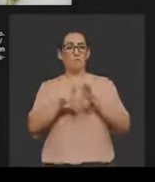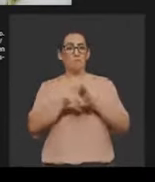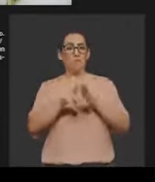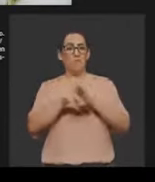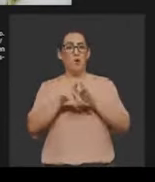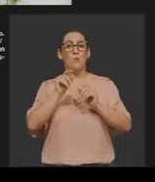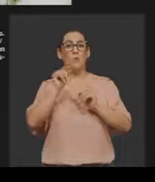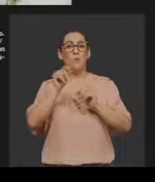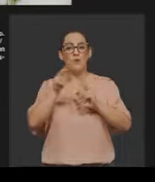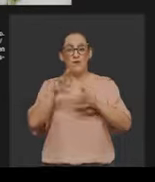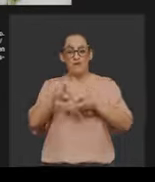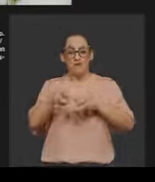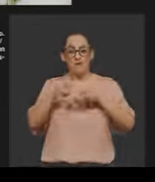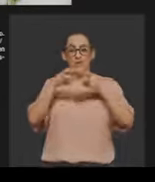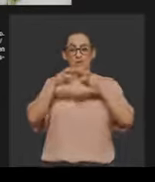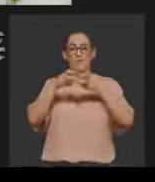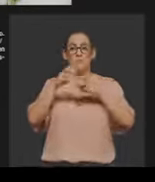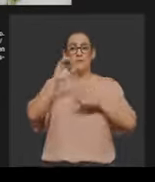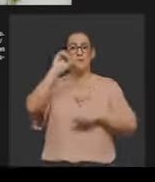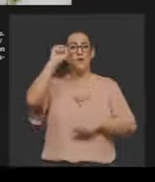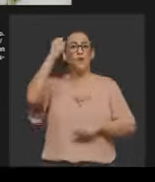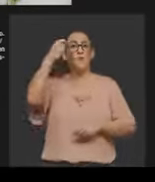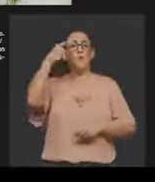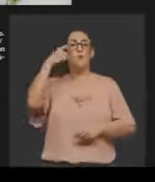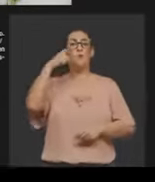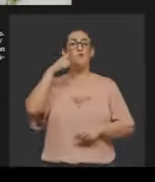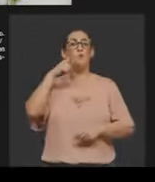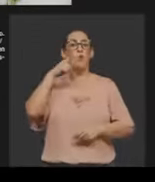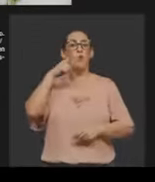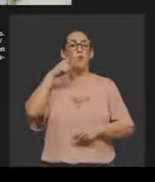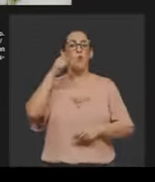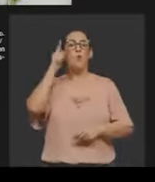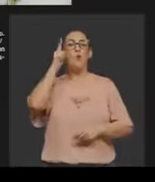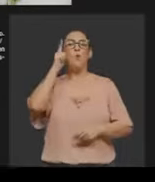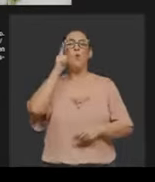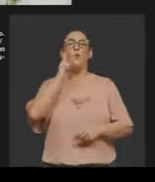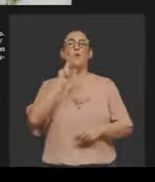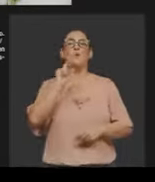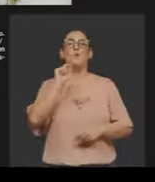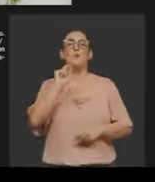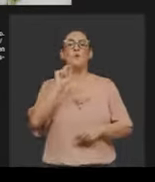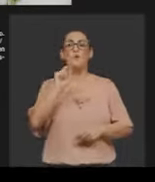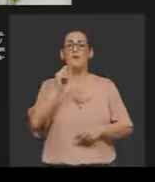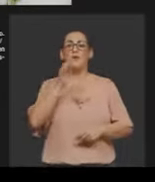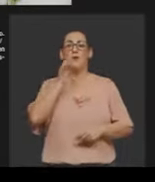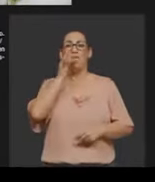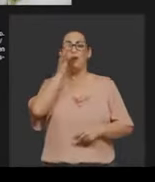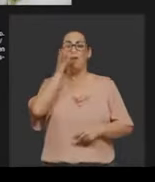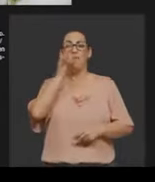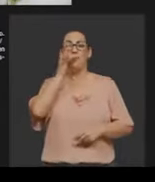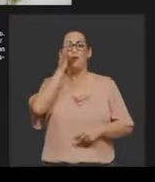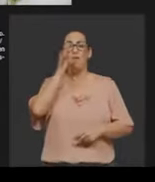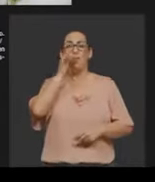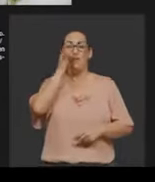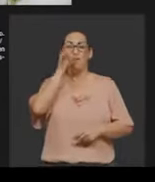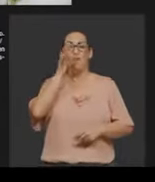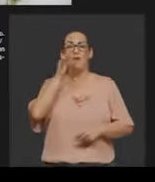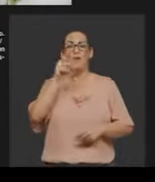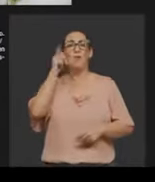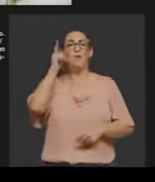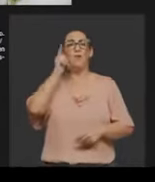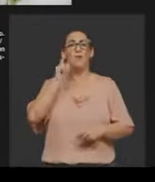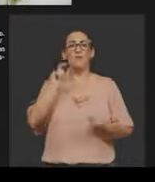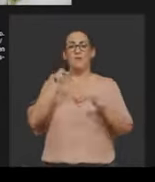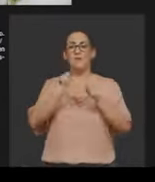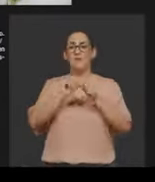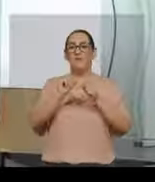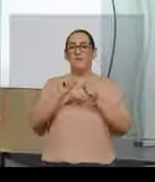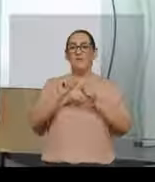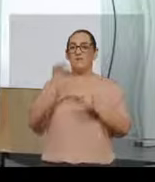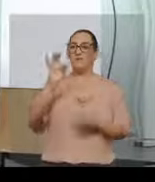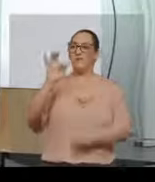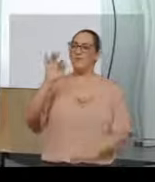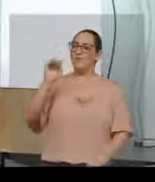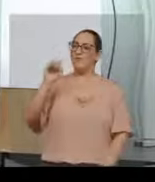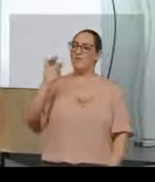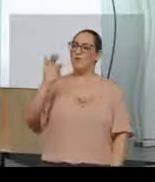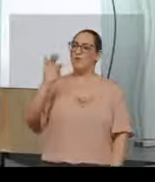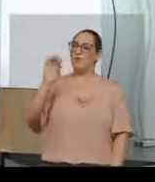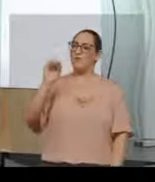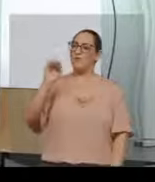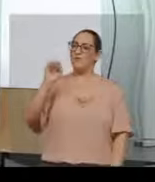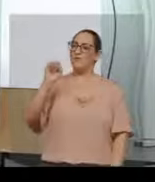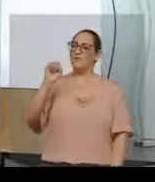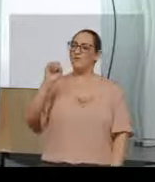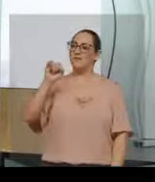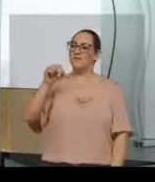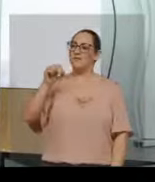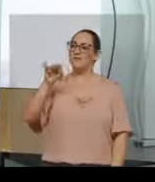radiação luminosa e com isso a planta consegue, essa célula vai conseguir realizar a fotossíntese. Elas vão